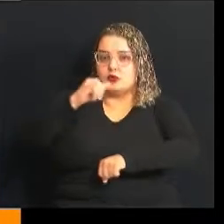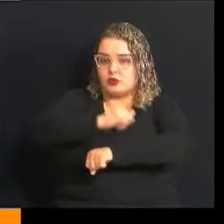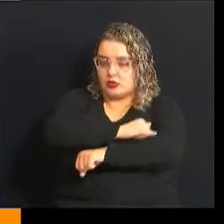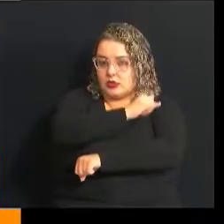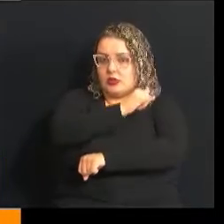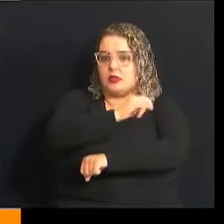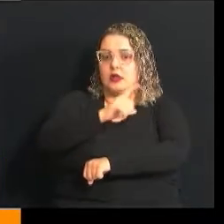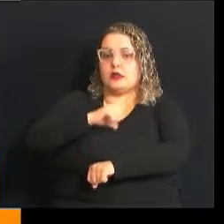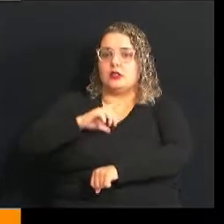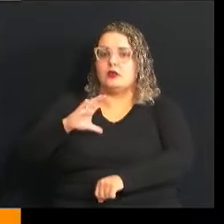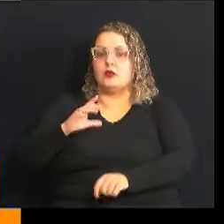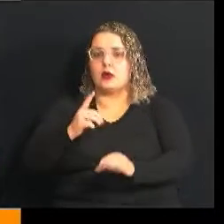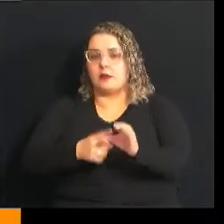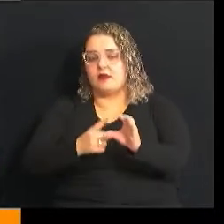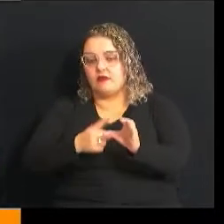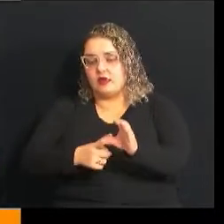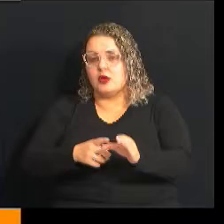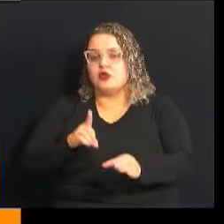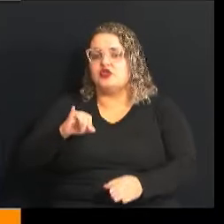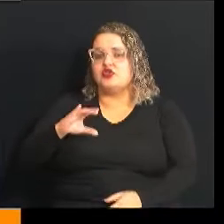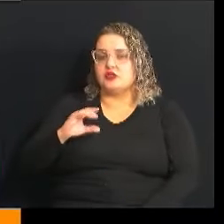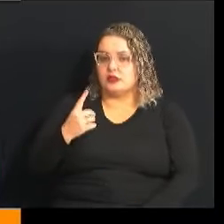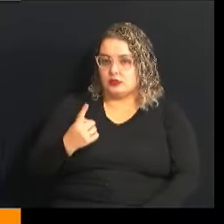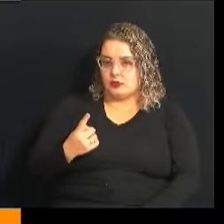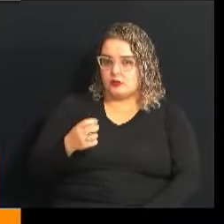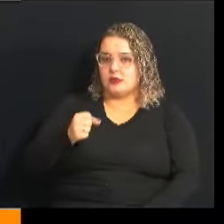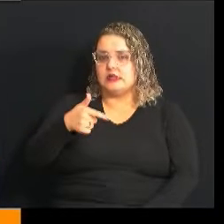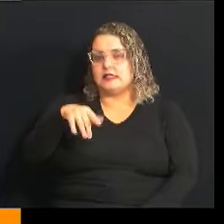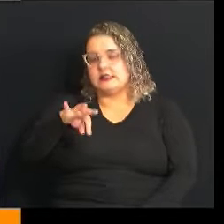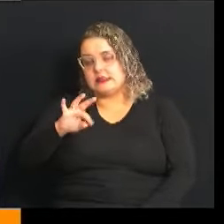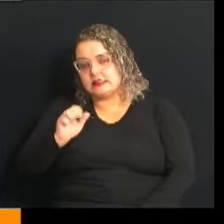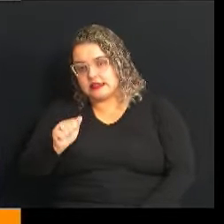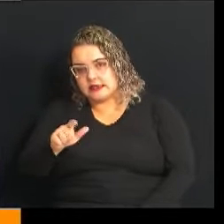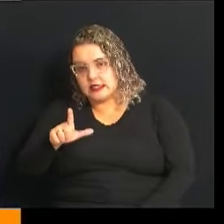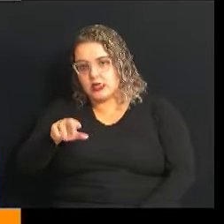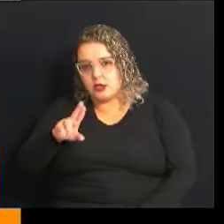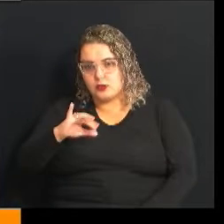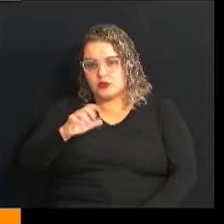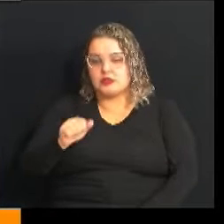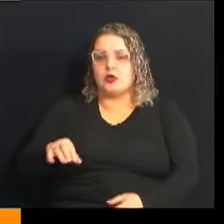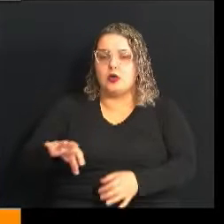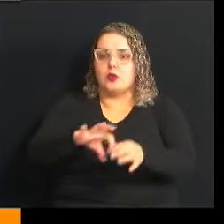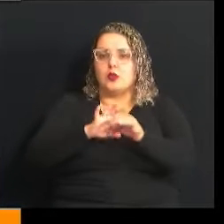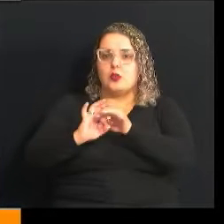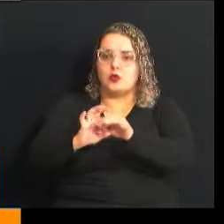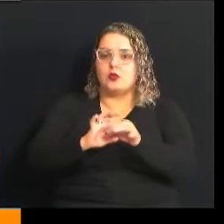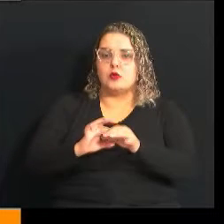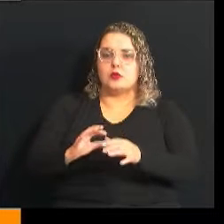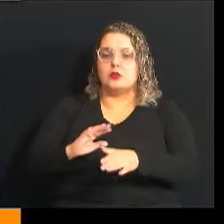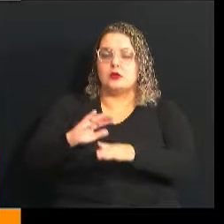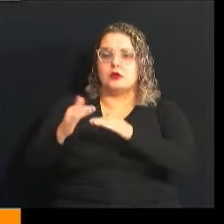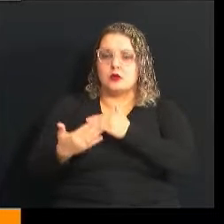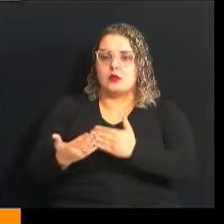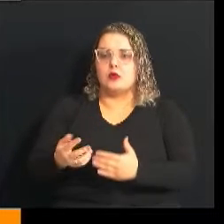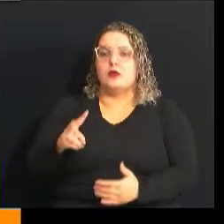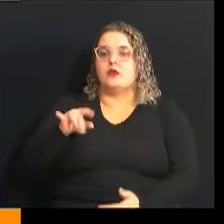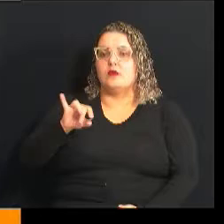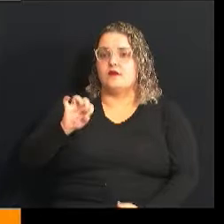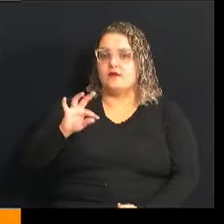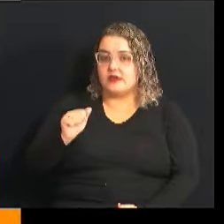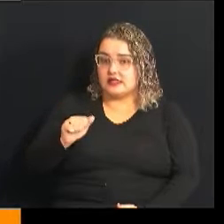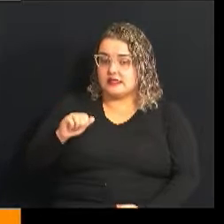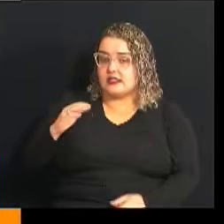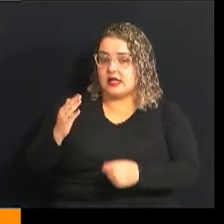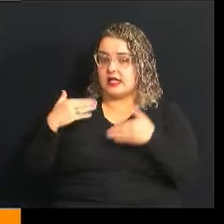o Capivari, o DIC 1, Santa Lúcia, União de Bairros e o Vista Alegre, que está em reforma.